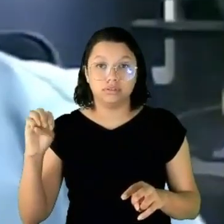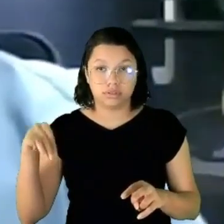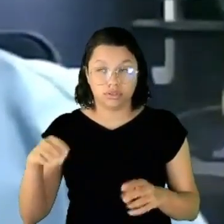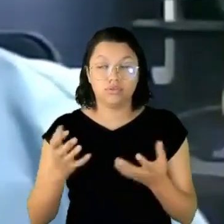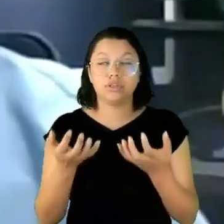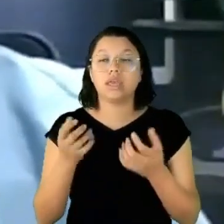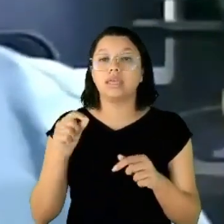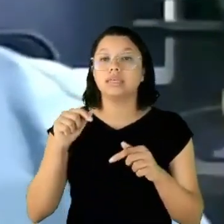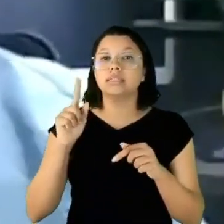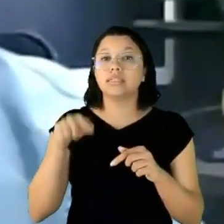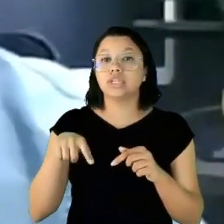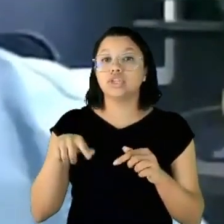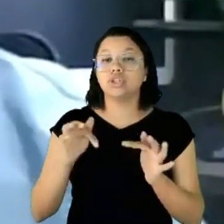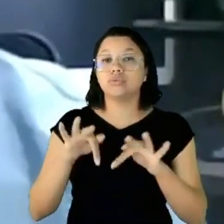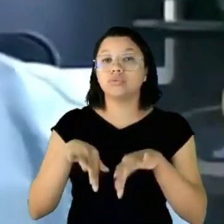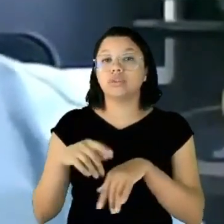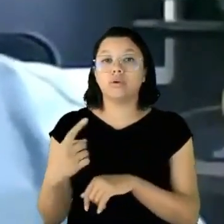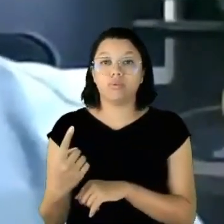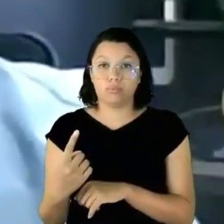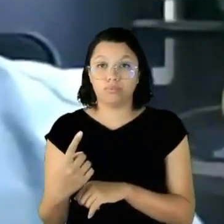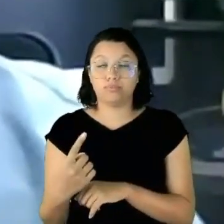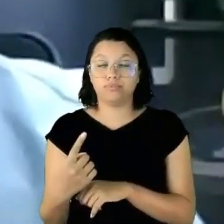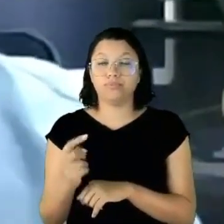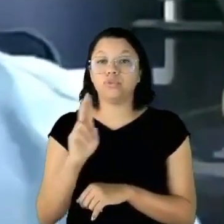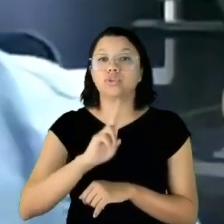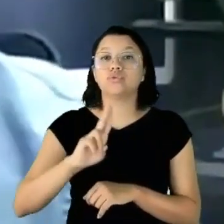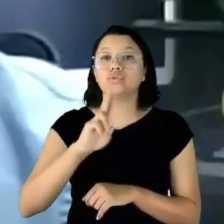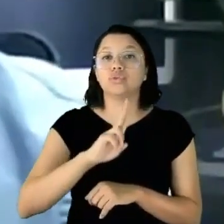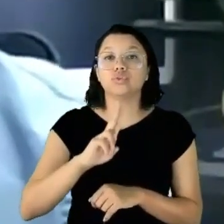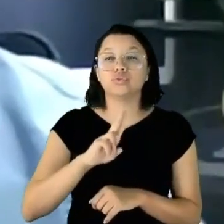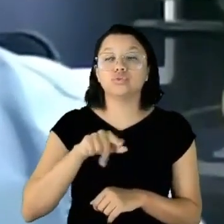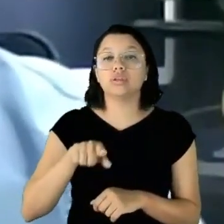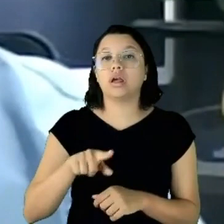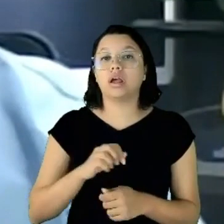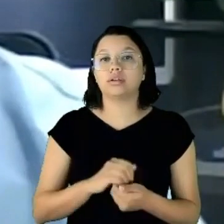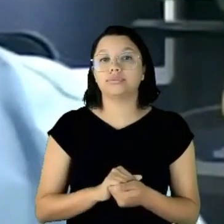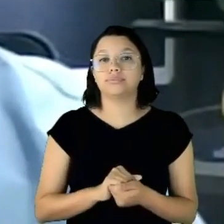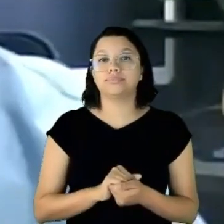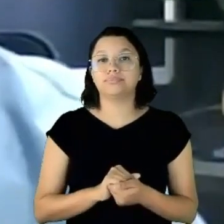final 1 para não ficar com muitas etiquetas você usa